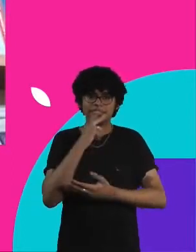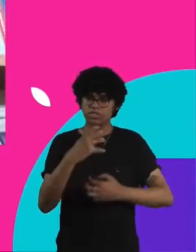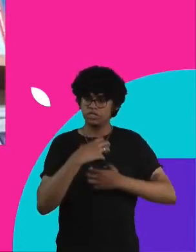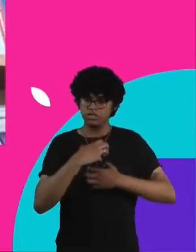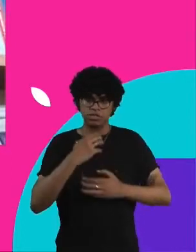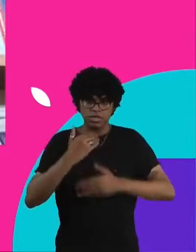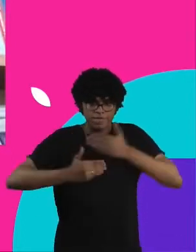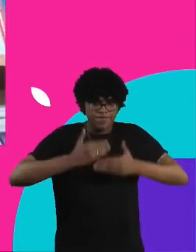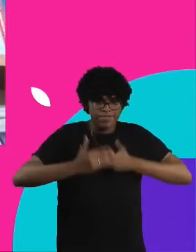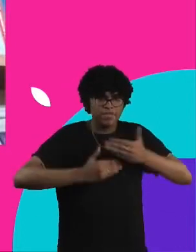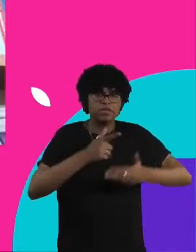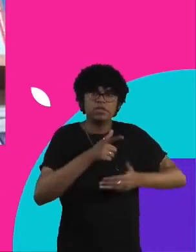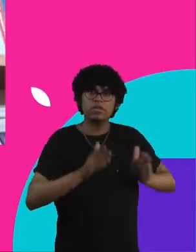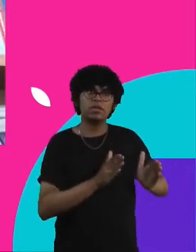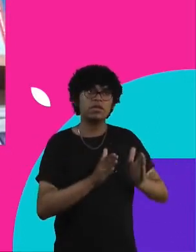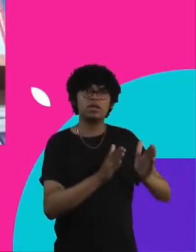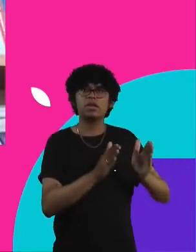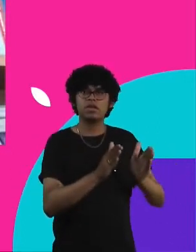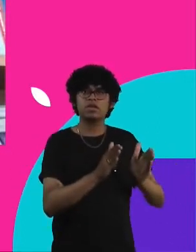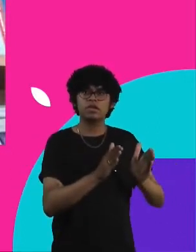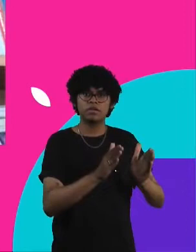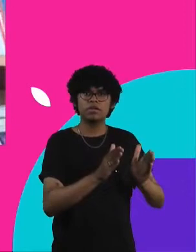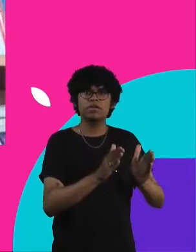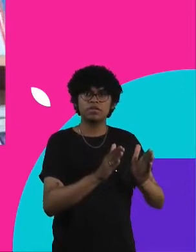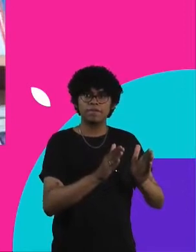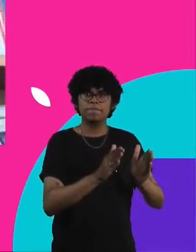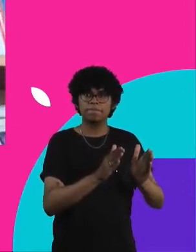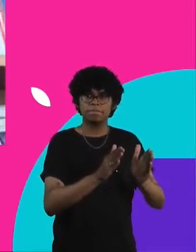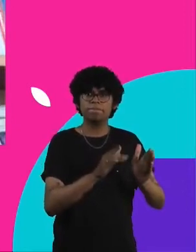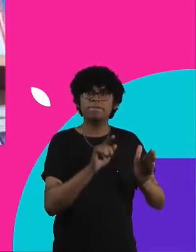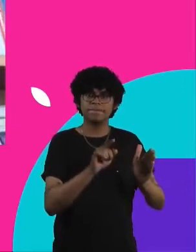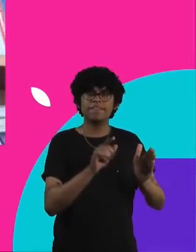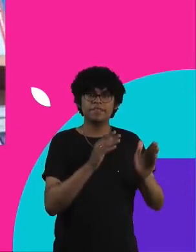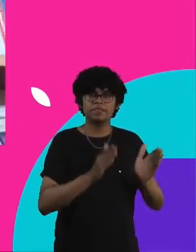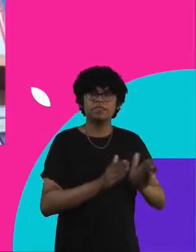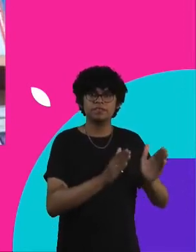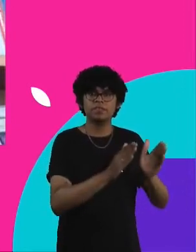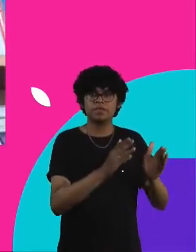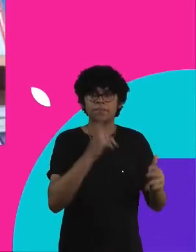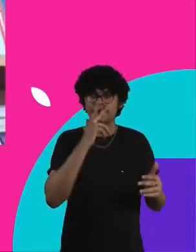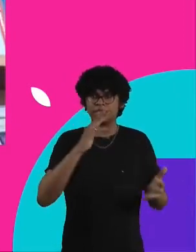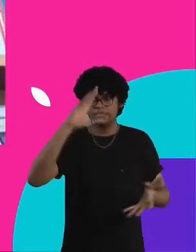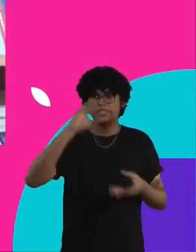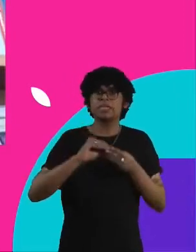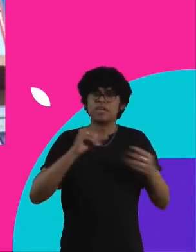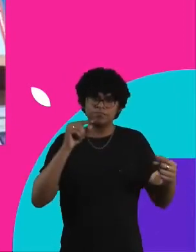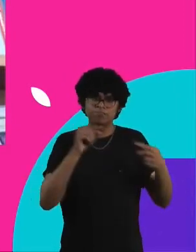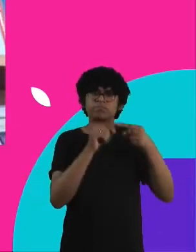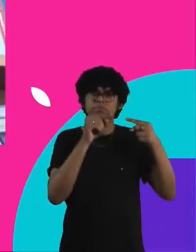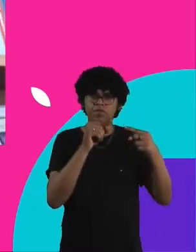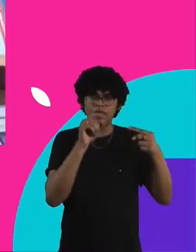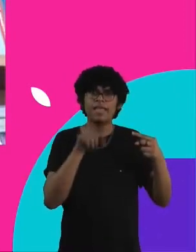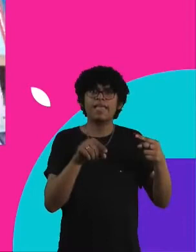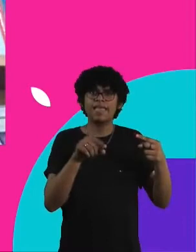e caminhando para um lugar né, que você acha que faz sentido é quando as pessoas que você admira estão no mesmo